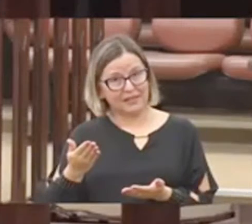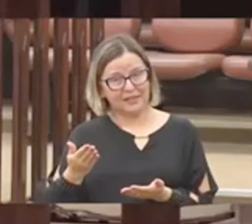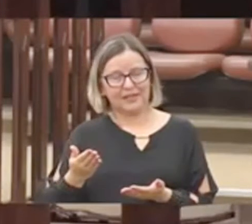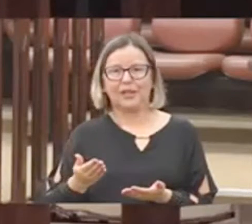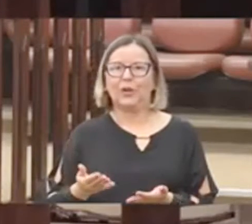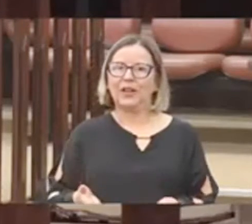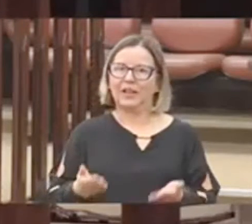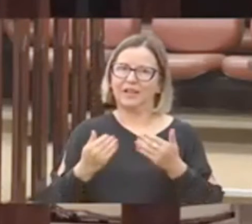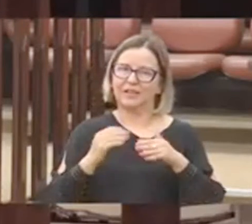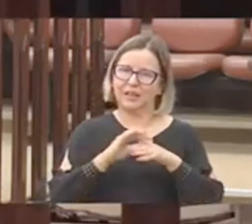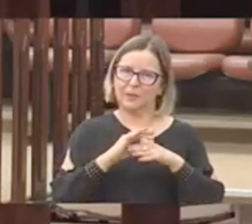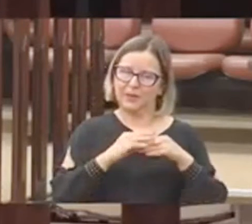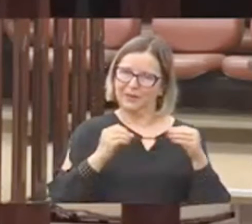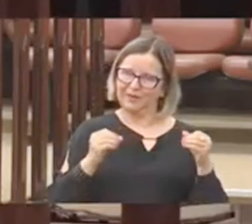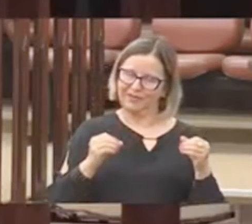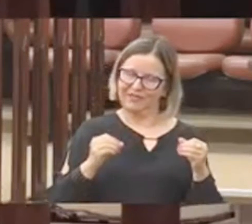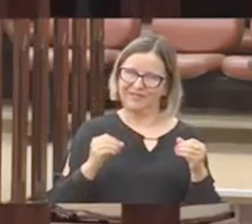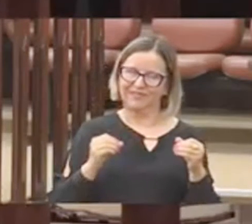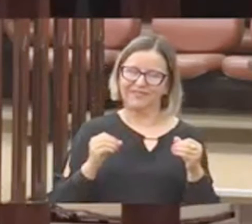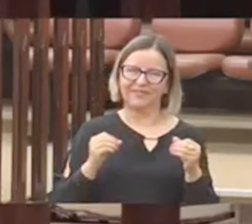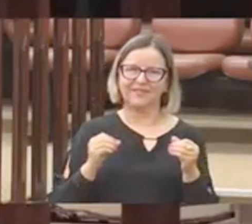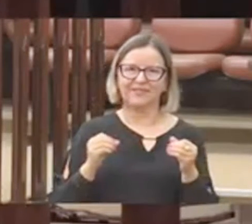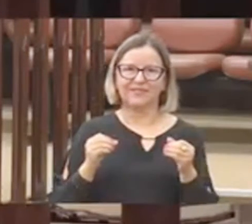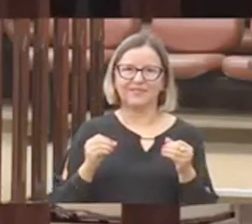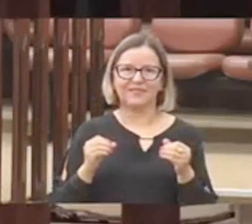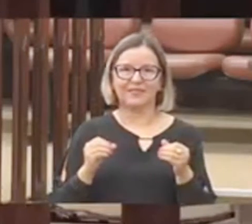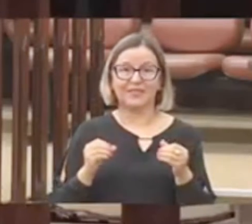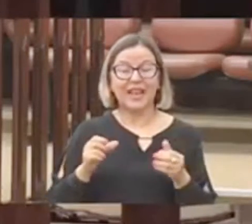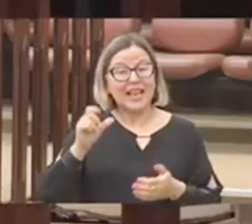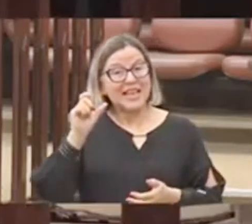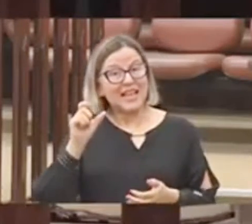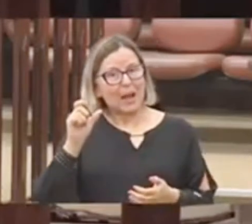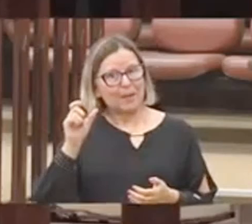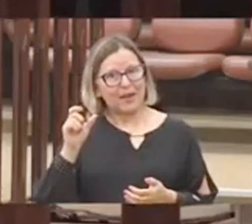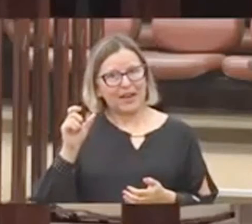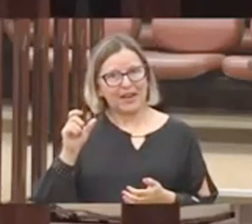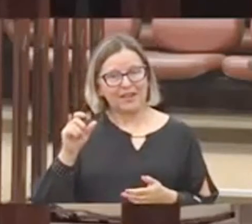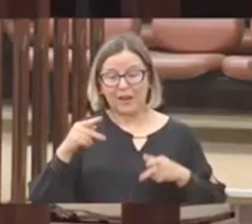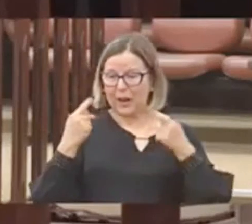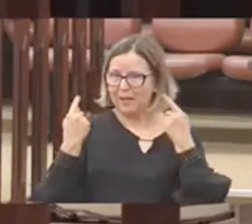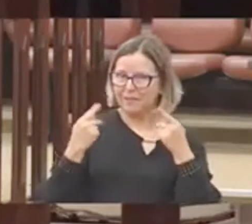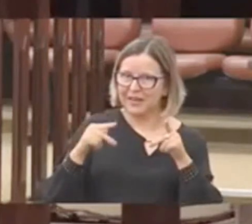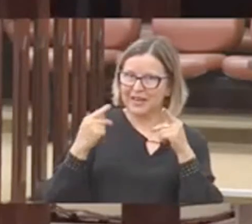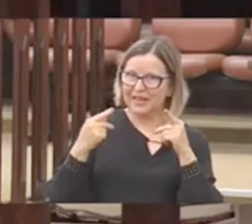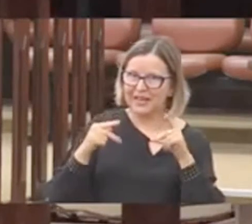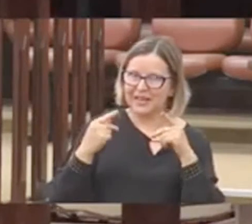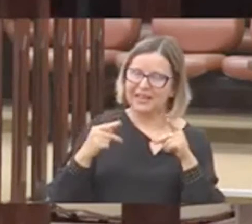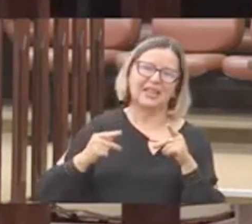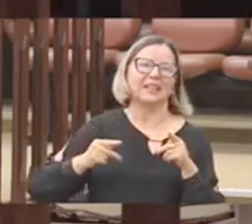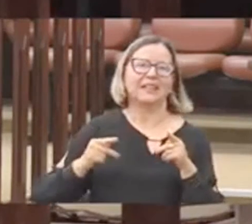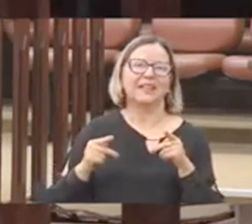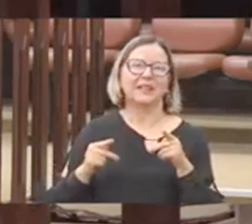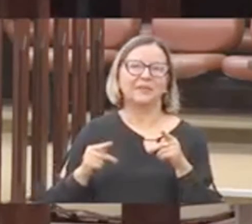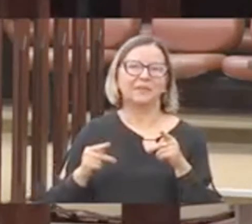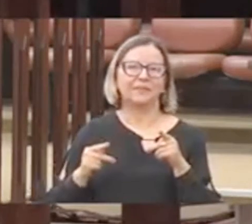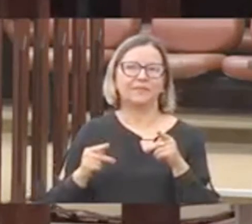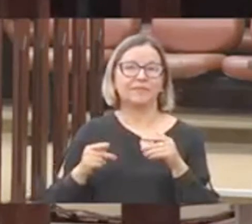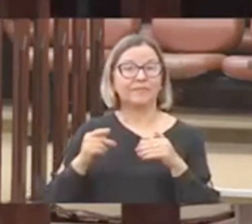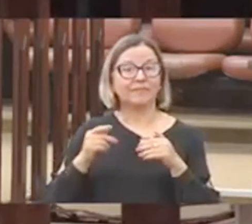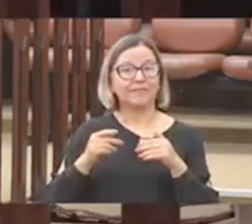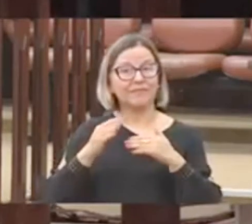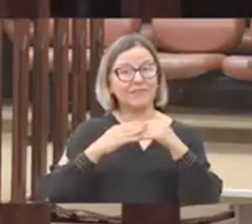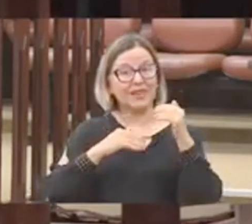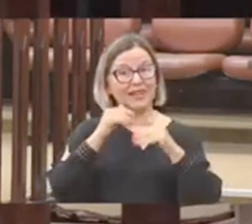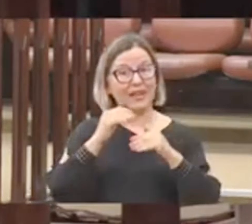curado da doença. E a palavra pregada, a obra realizada